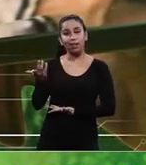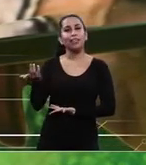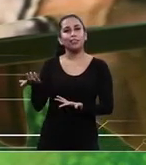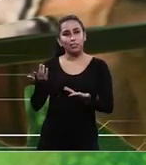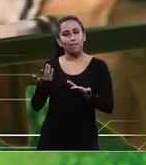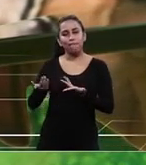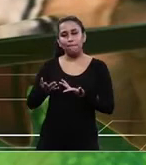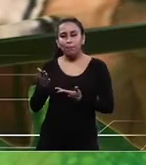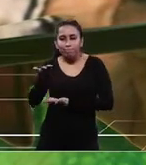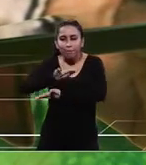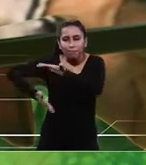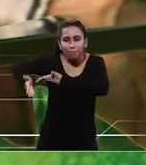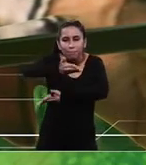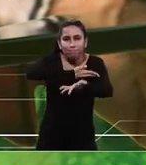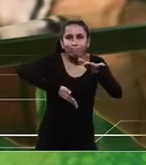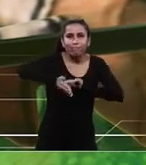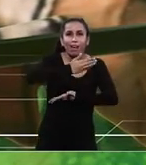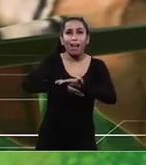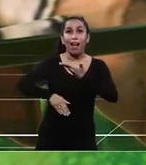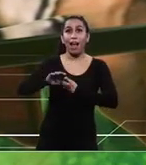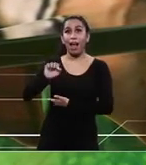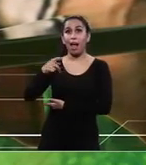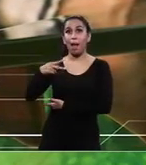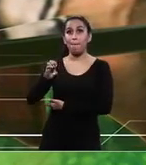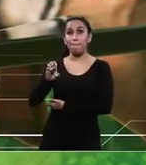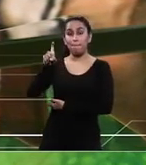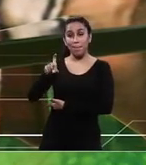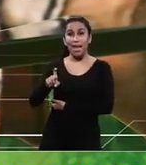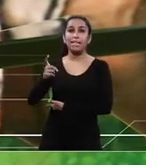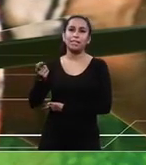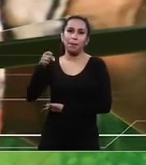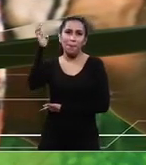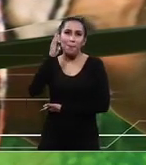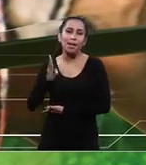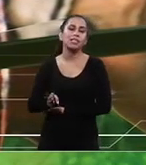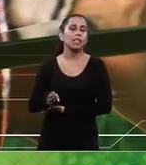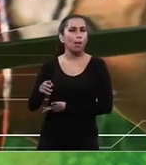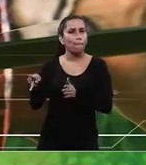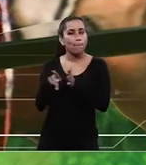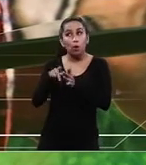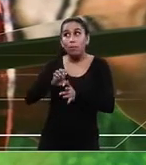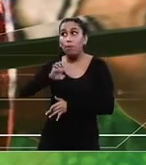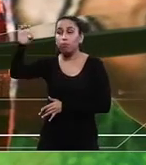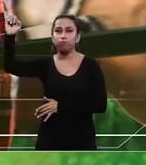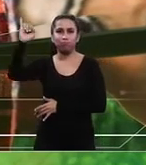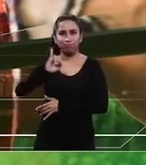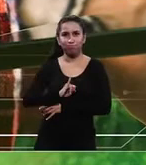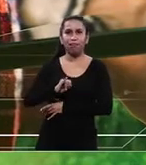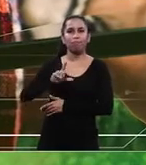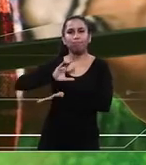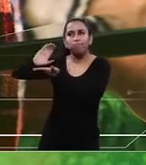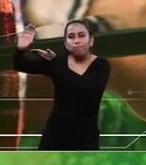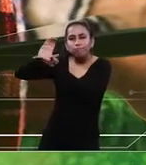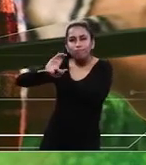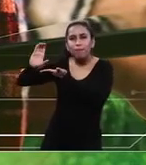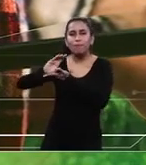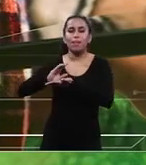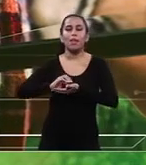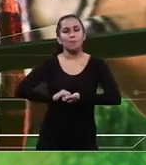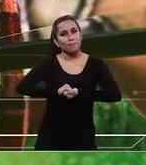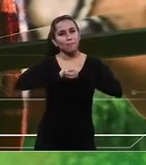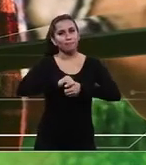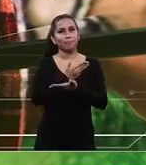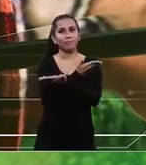da Apex Brasil, Agência Brasileira de Promoção de Exportações e Investimentos. Gostaria de cumprimentar a todos